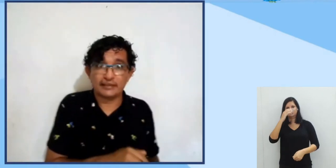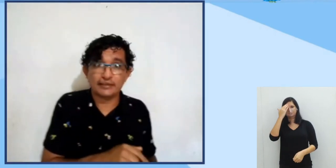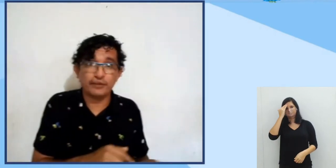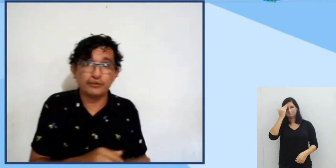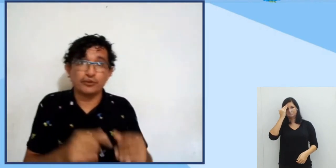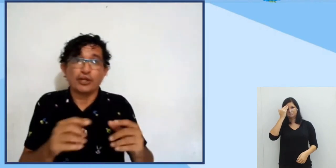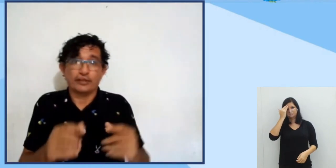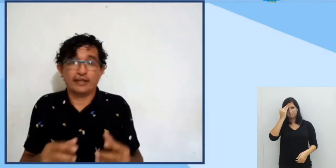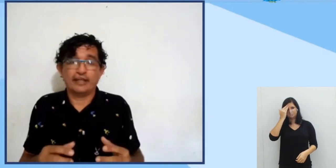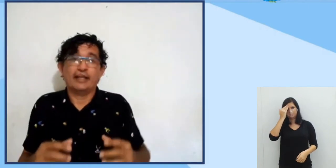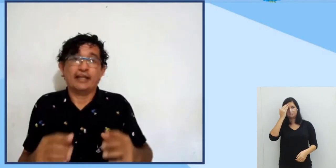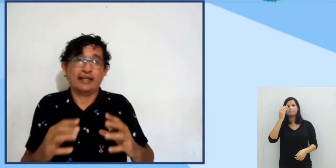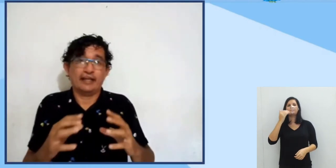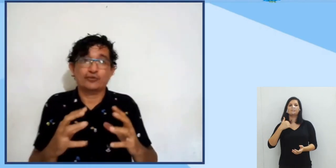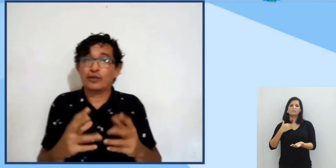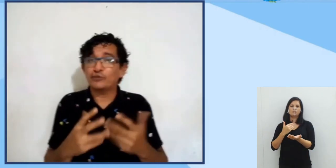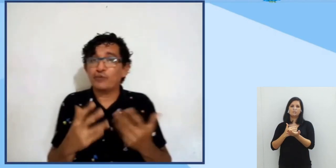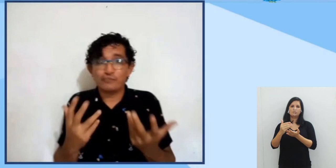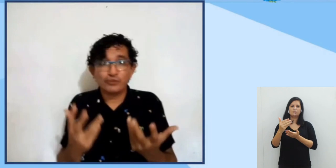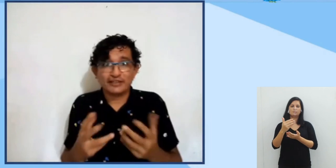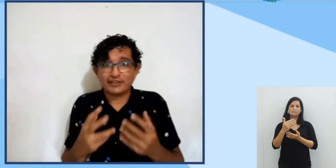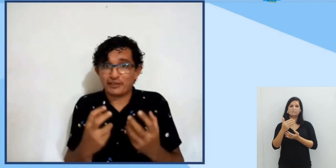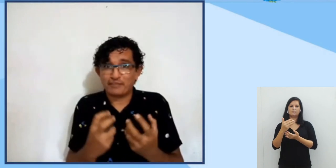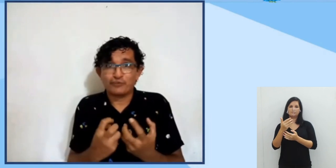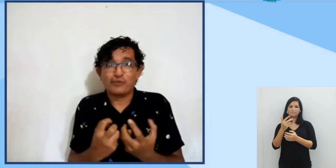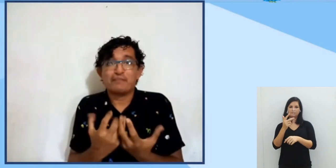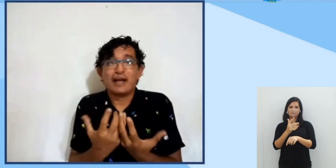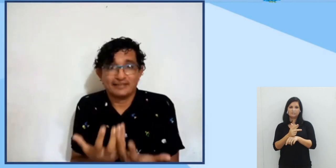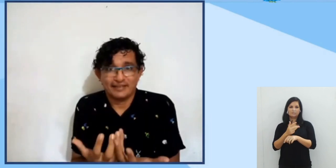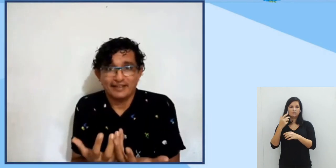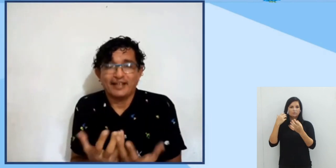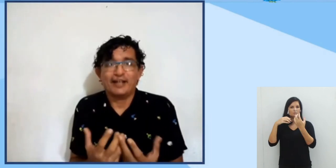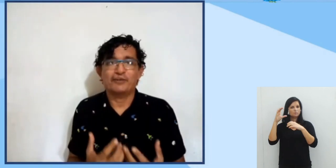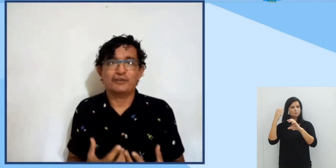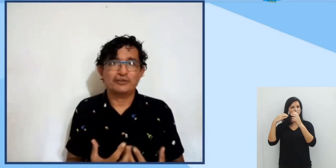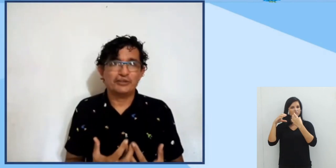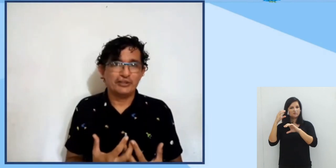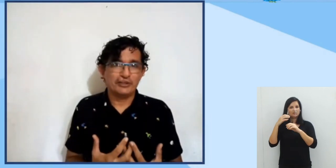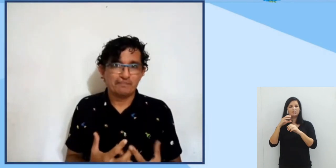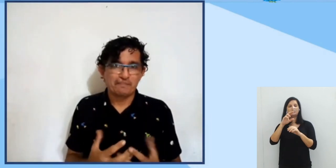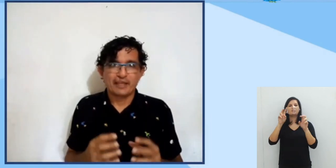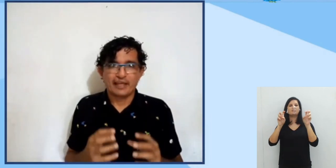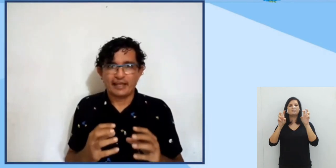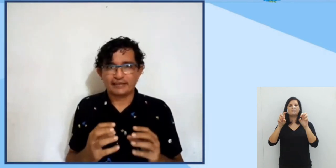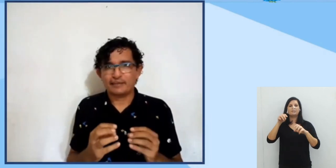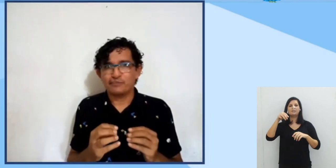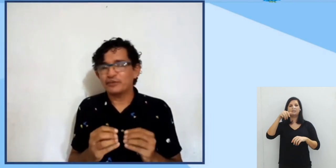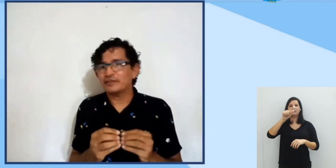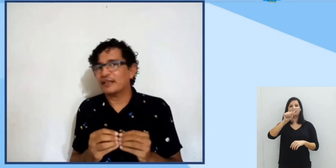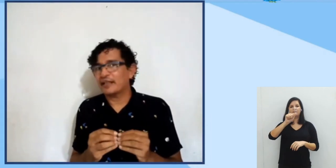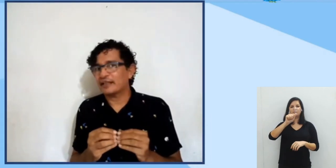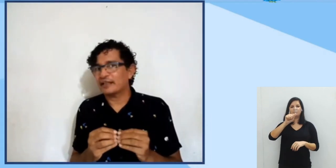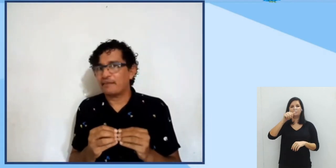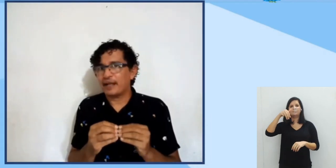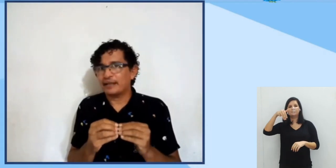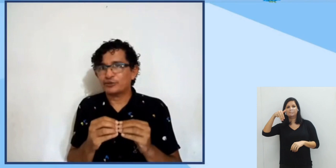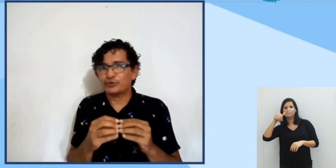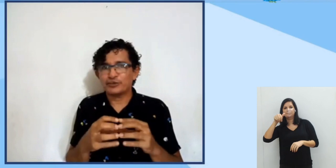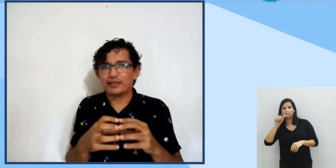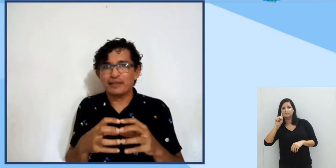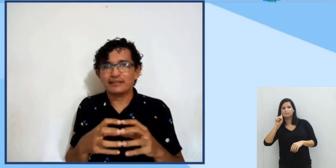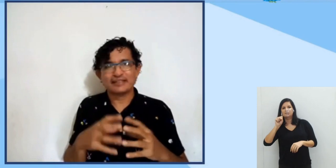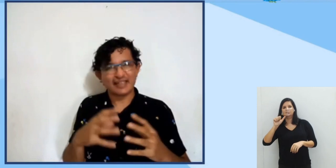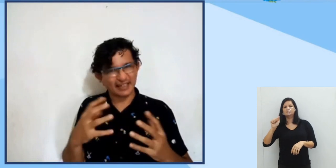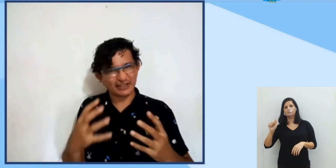eu comecei esse vídeo, né, tocando uma música chamada A Massa, onde essa música ela